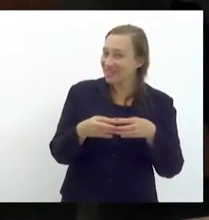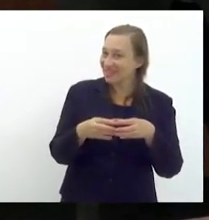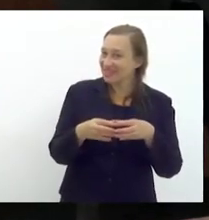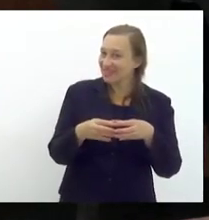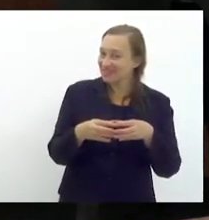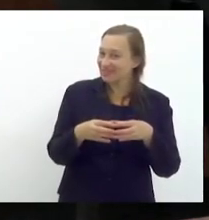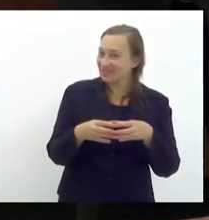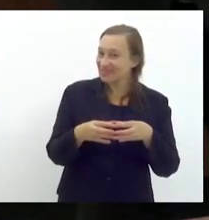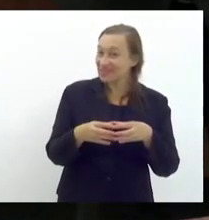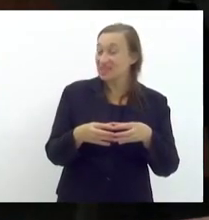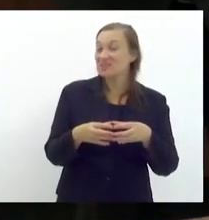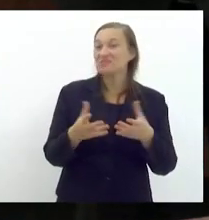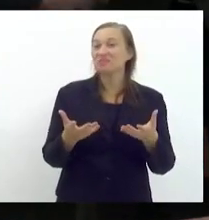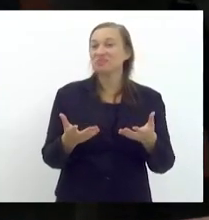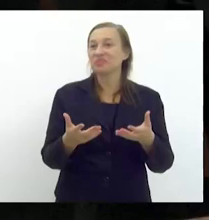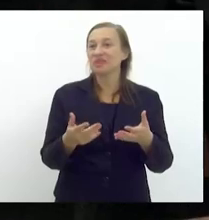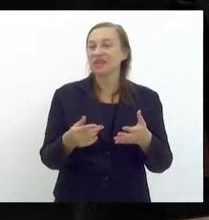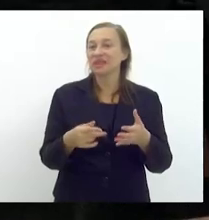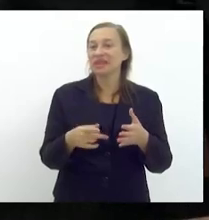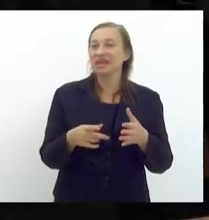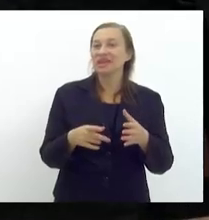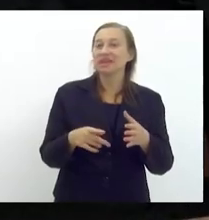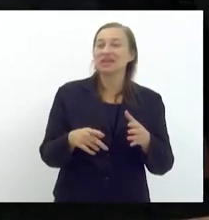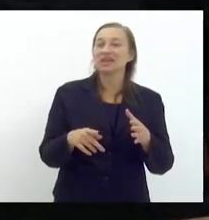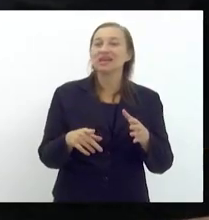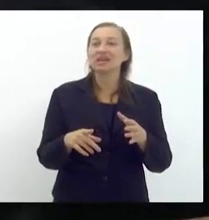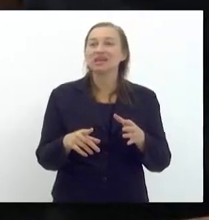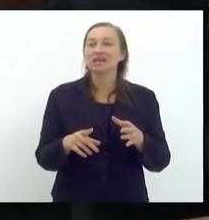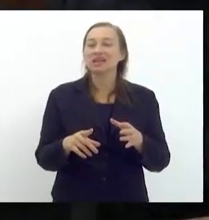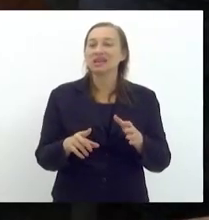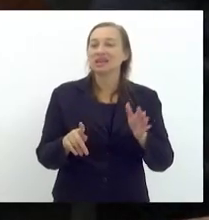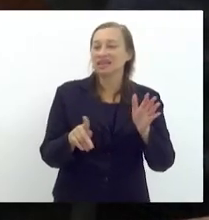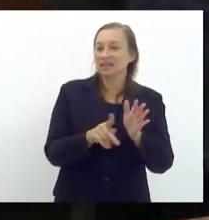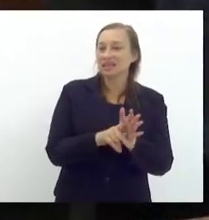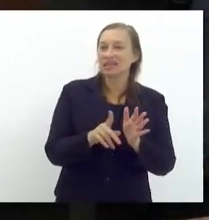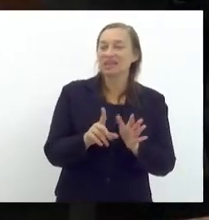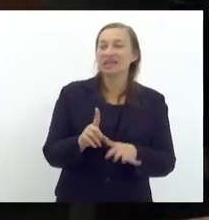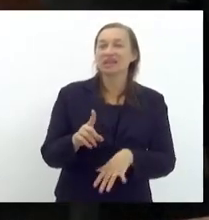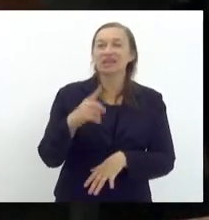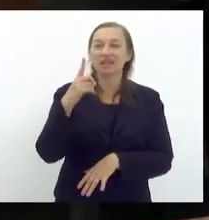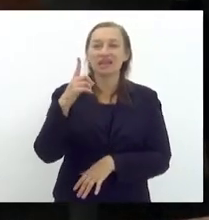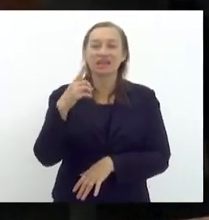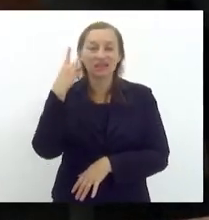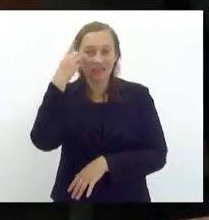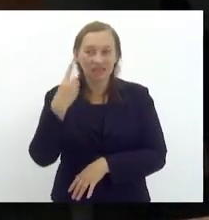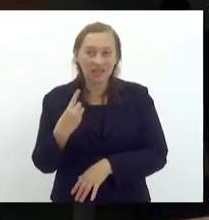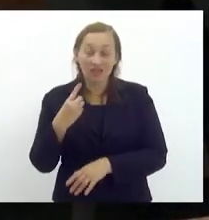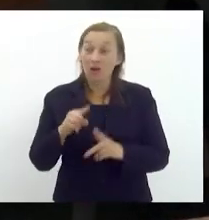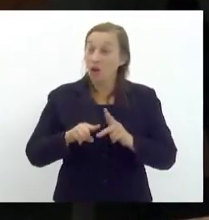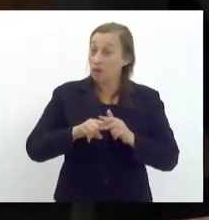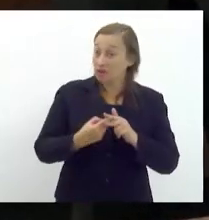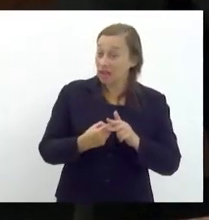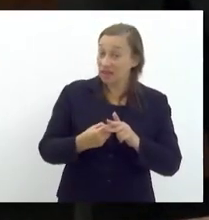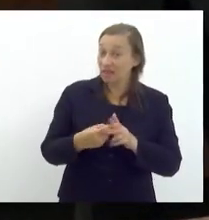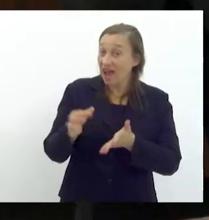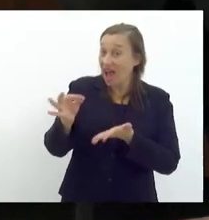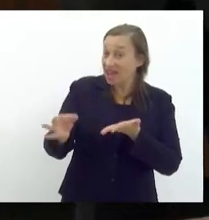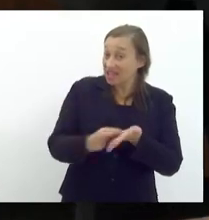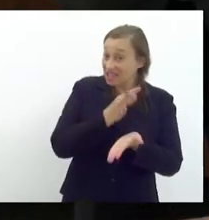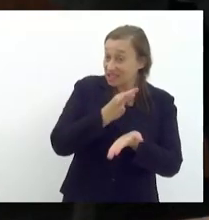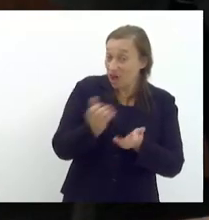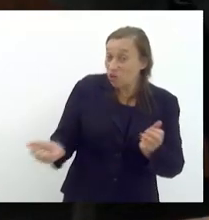que faz parte a deputada Dani vai alterar o parecer da Comissão vai passar assinar